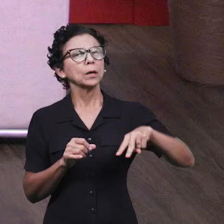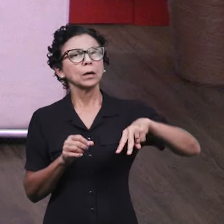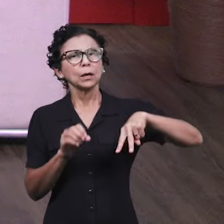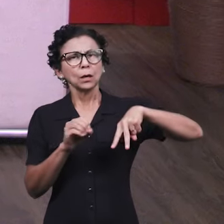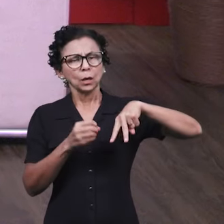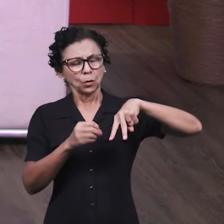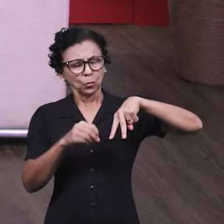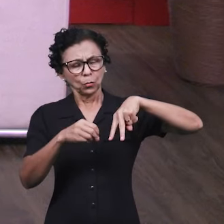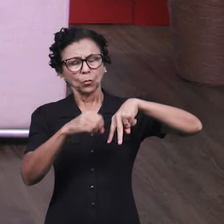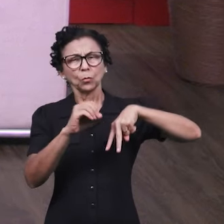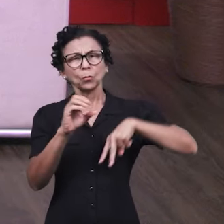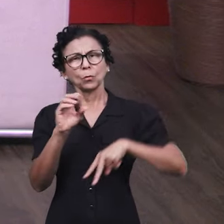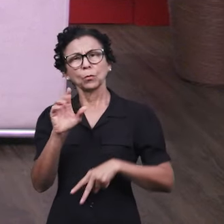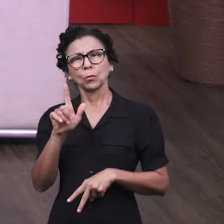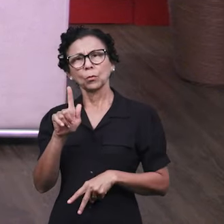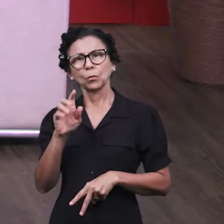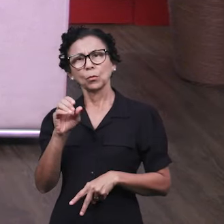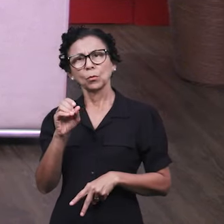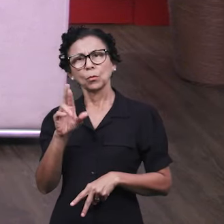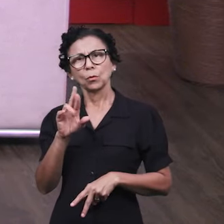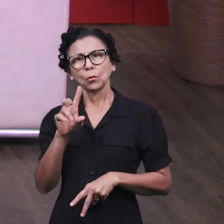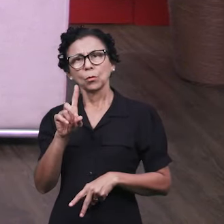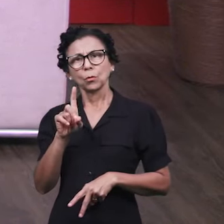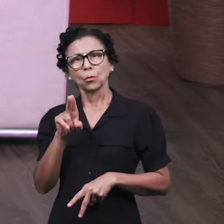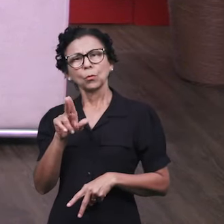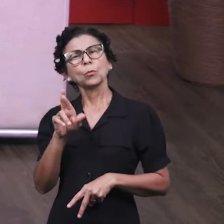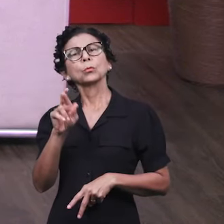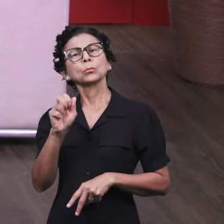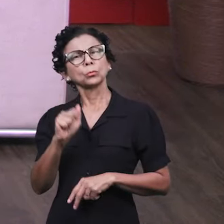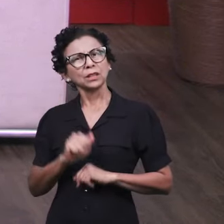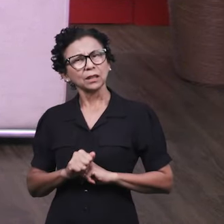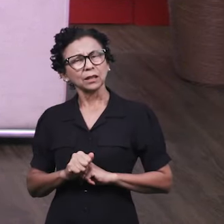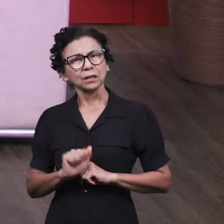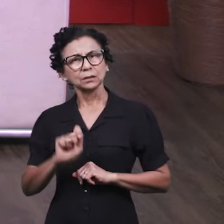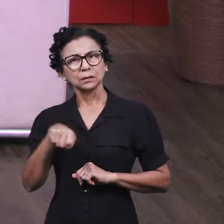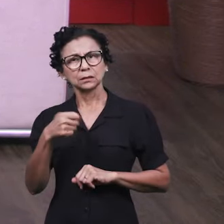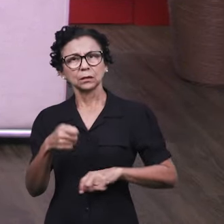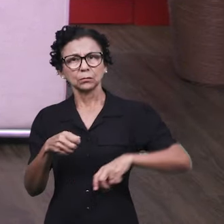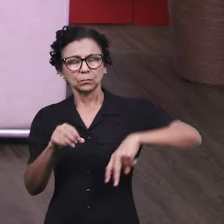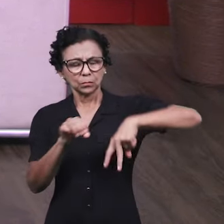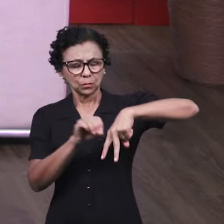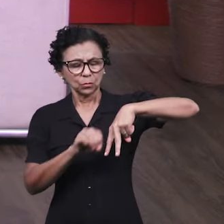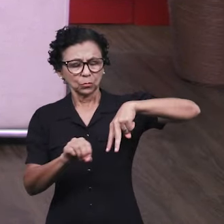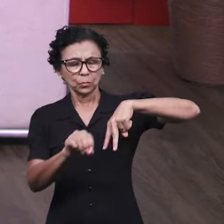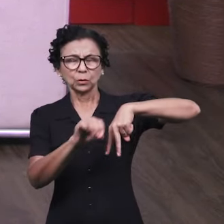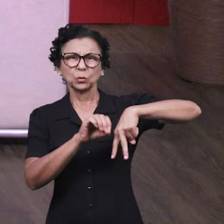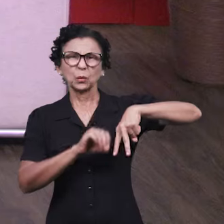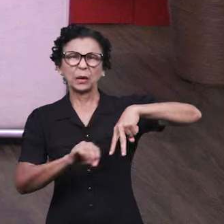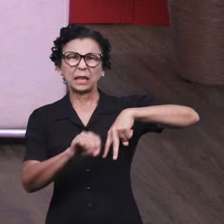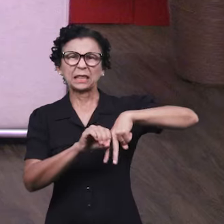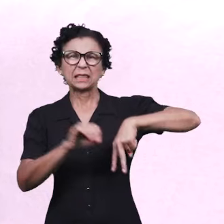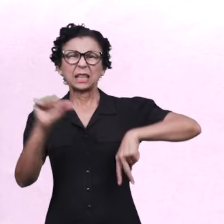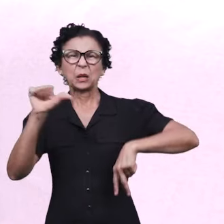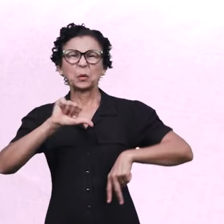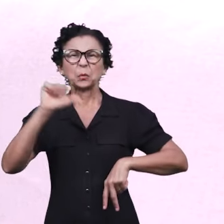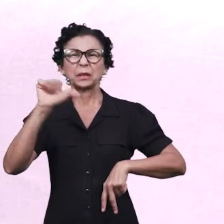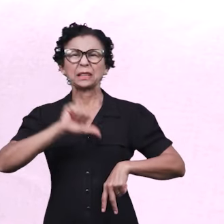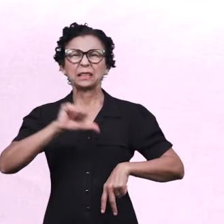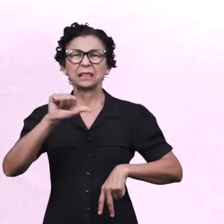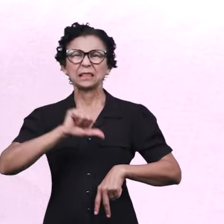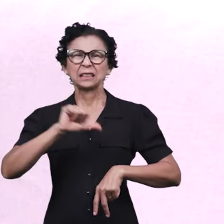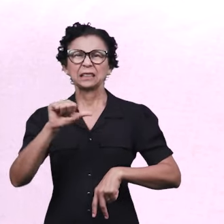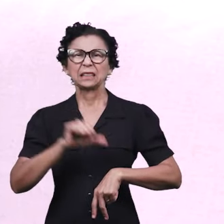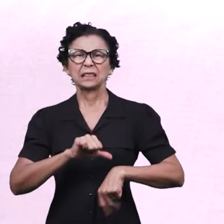essa a gente consegue eliminá-la com facilidade ela é uma gordura Mas ela é uma gordura doente o que que acontece